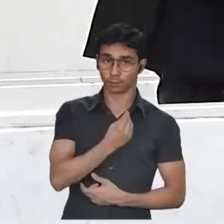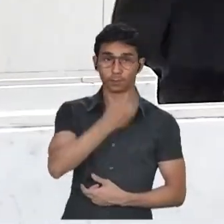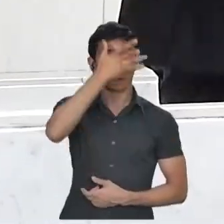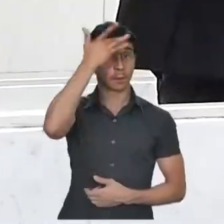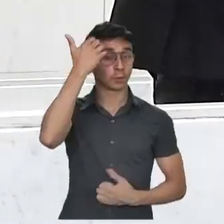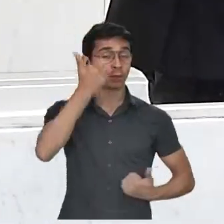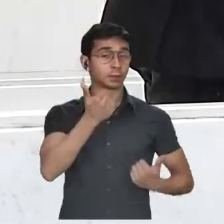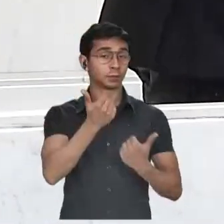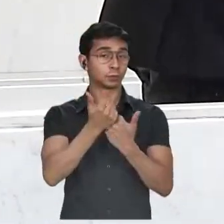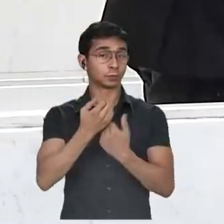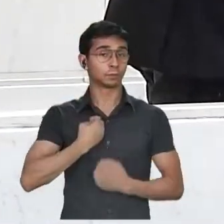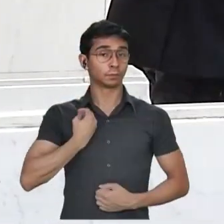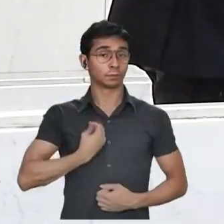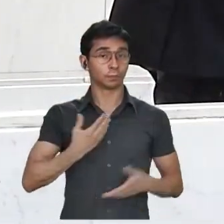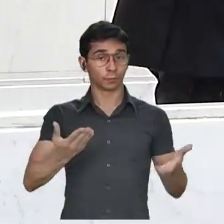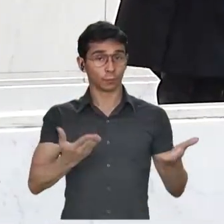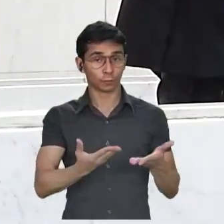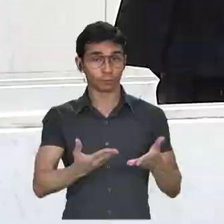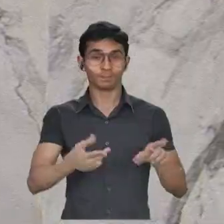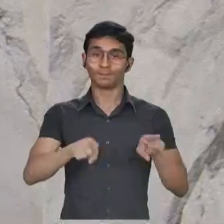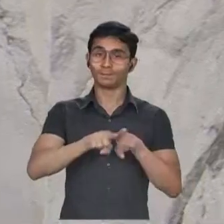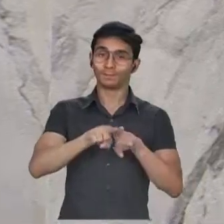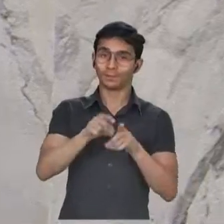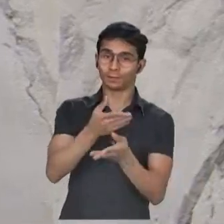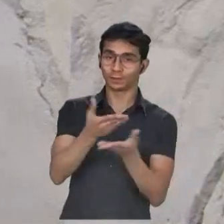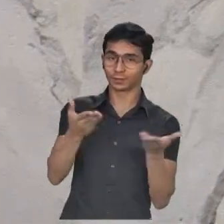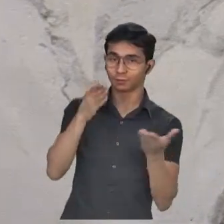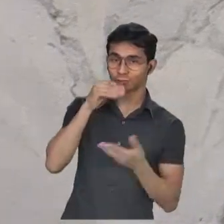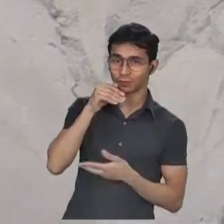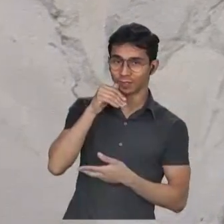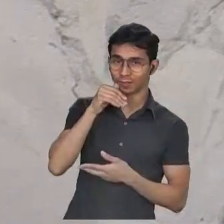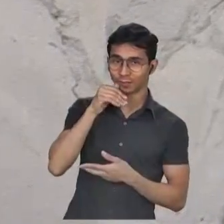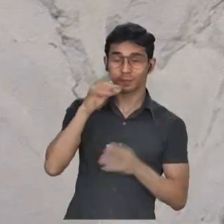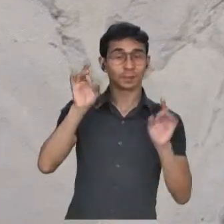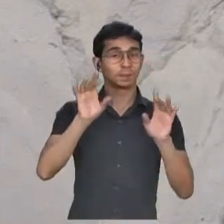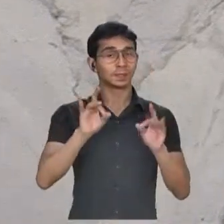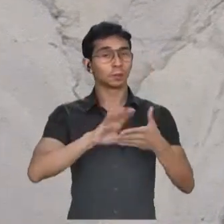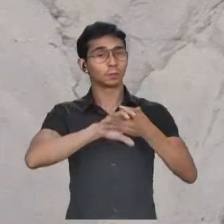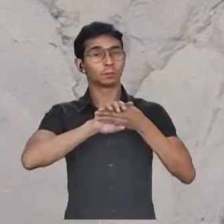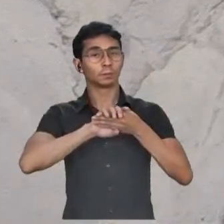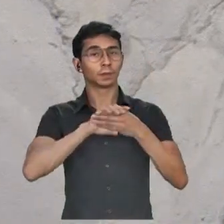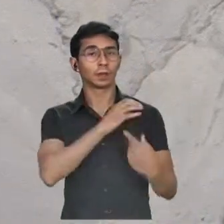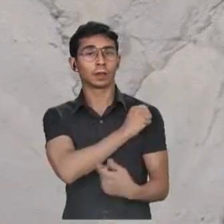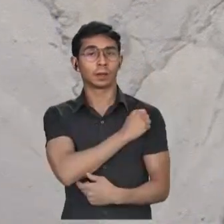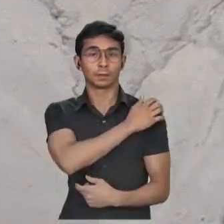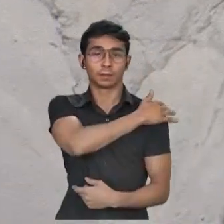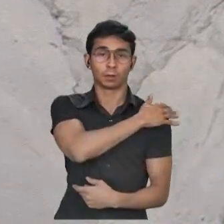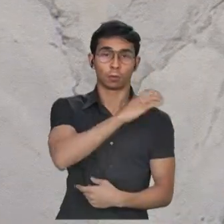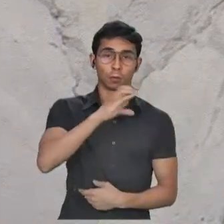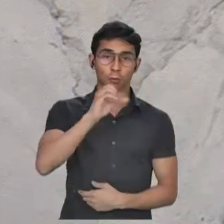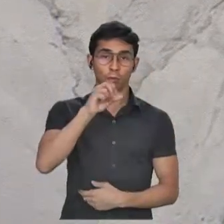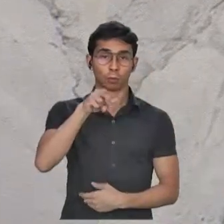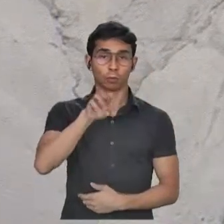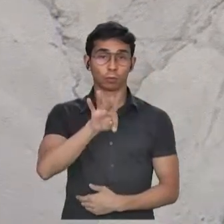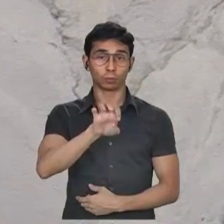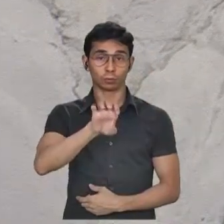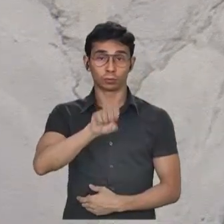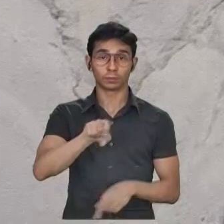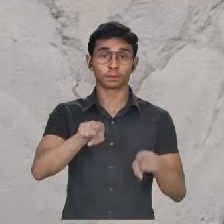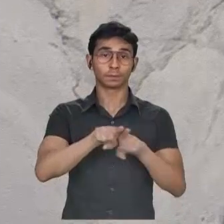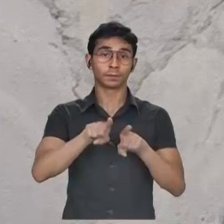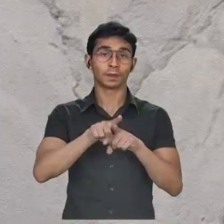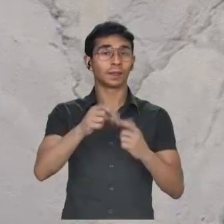funcionários que não saudar aqui capitão pontes em nome de quem saiu da nossa assessoria policial